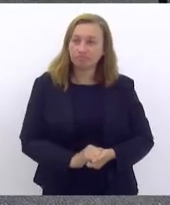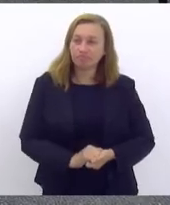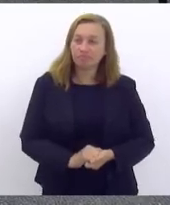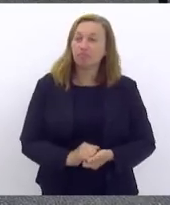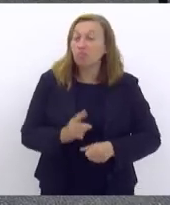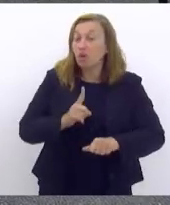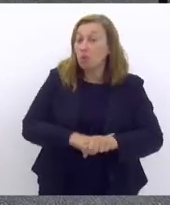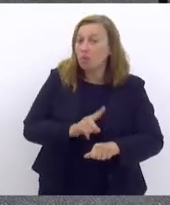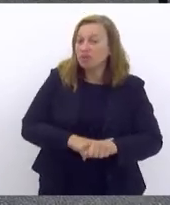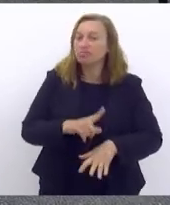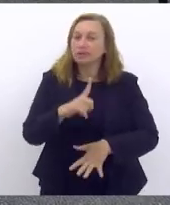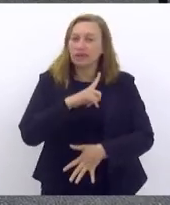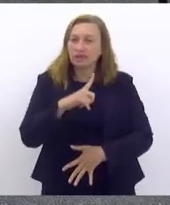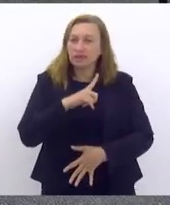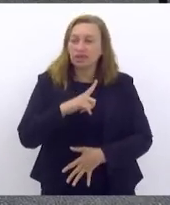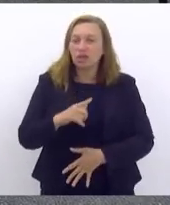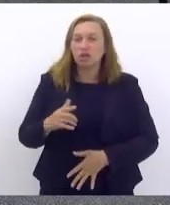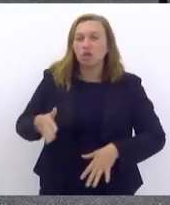momento que você tem